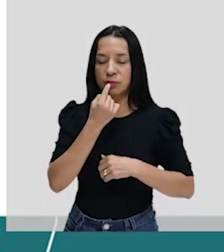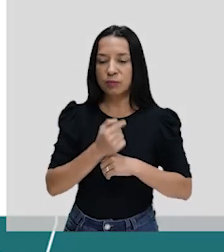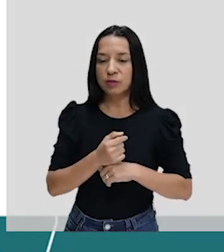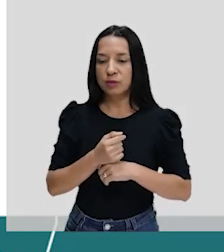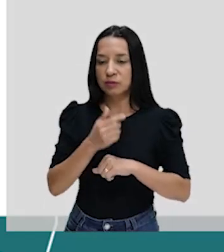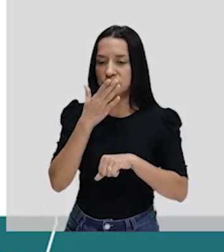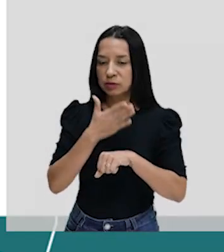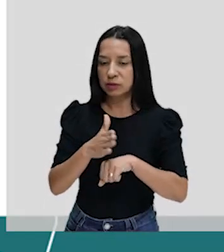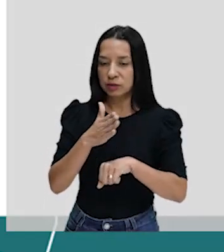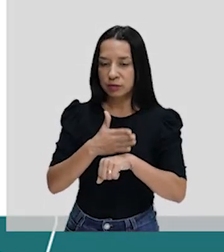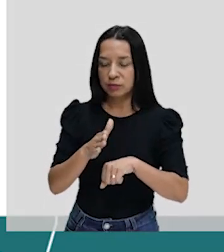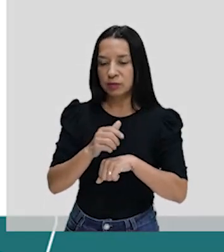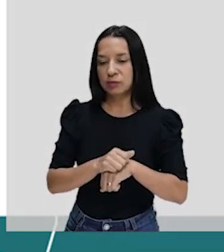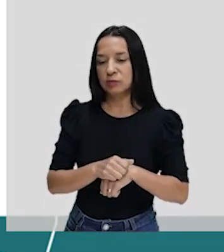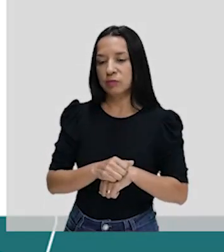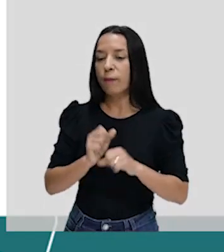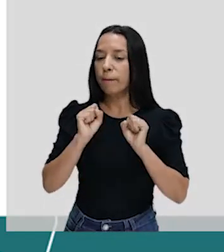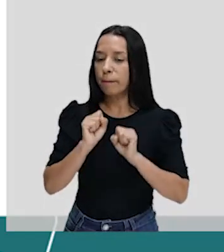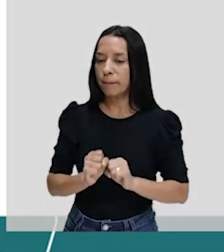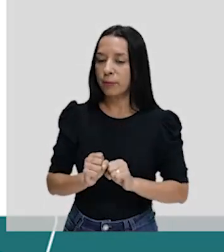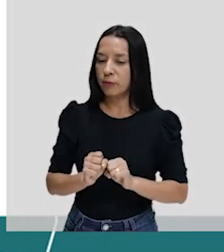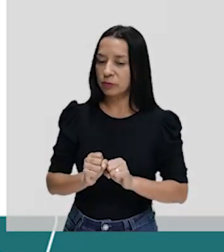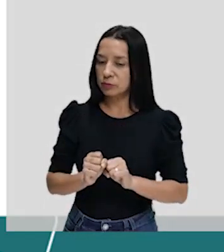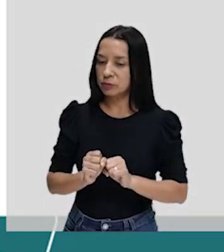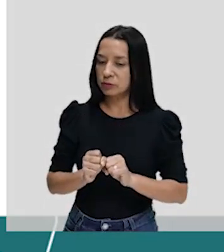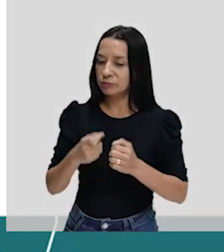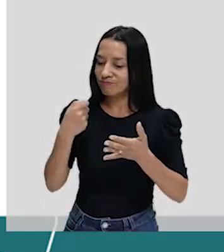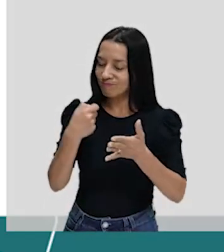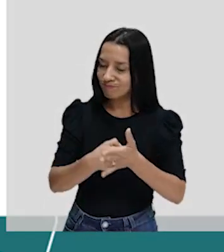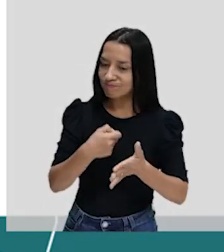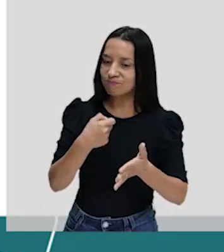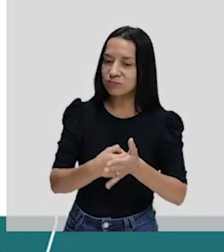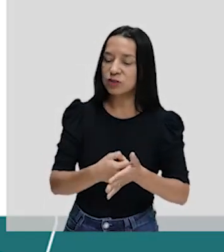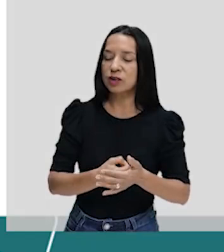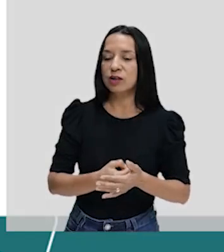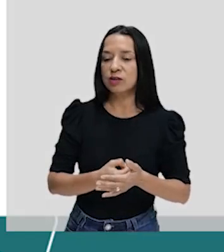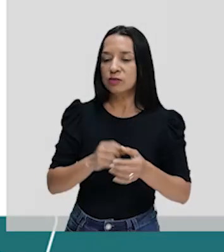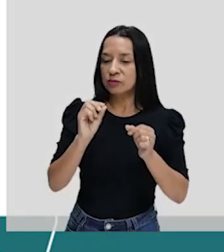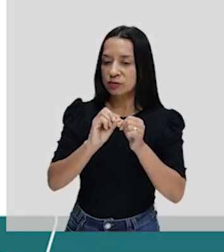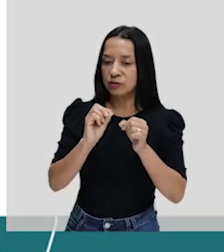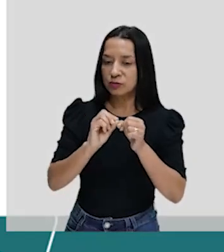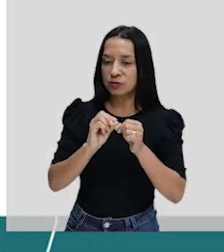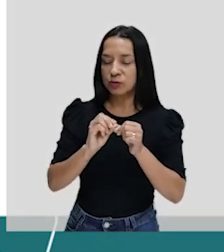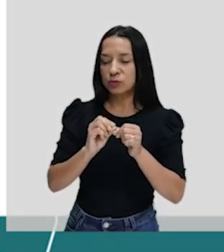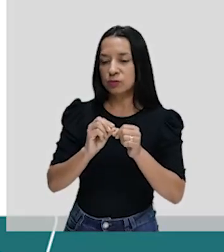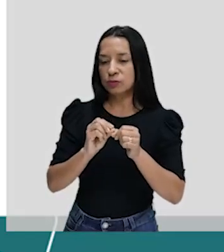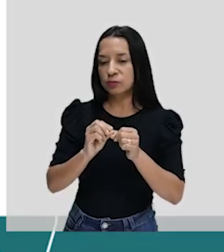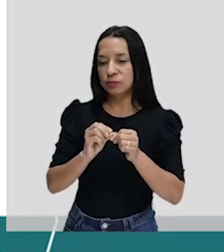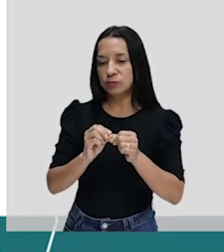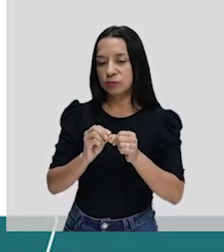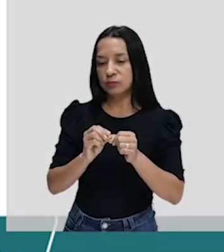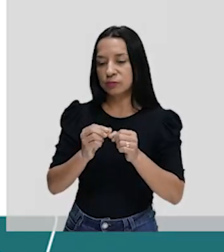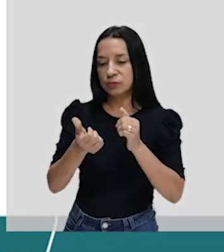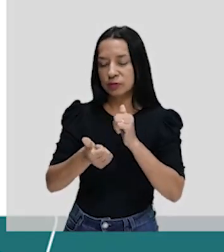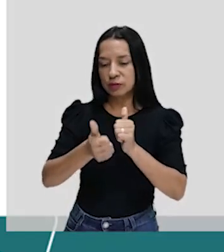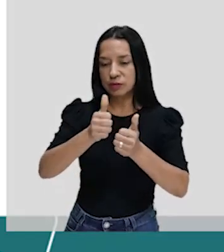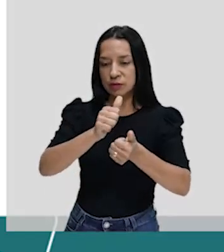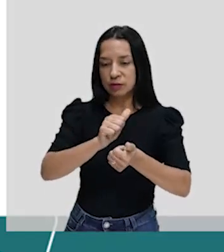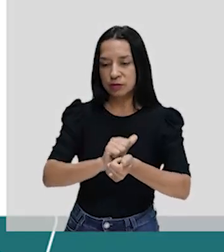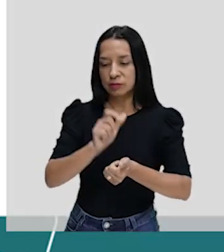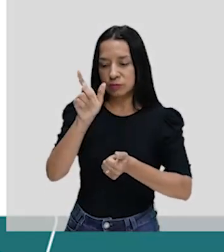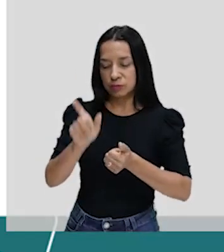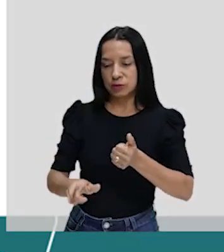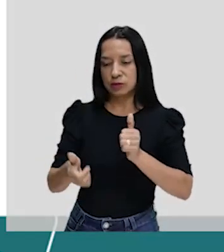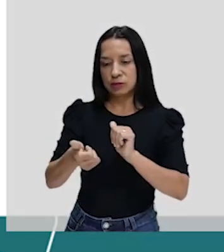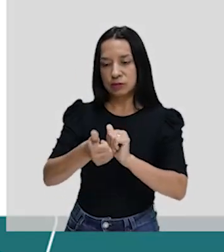treinamento esportivo, ele pode e deve ser realizado por atletas amadores